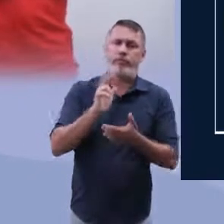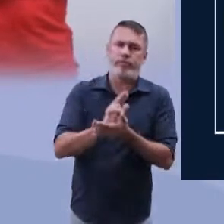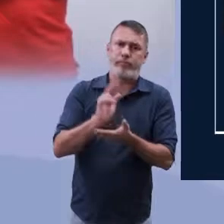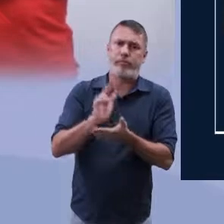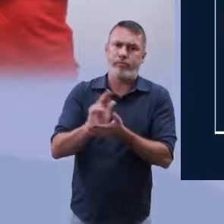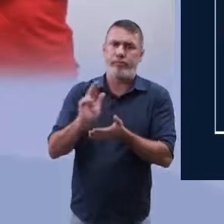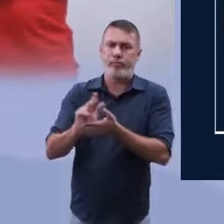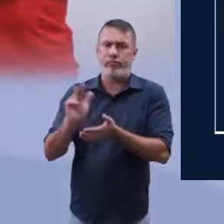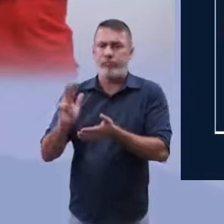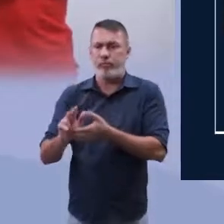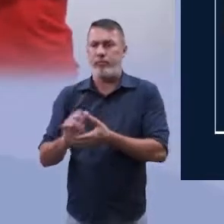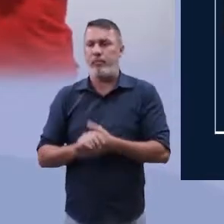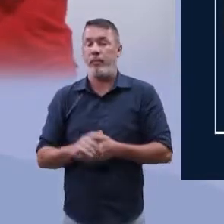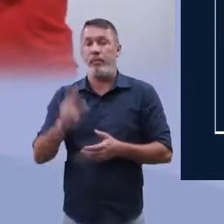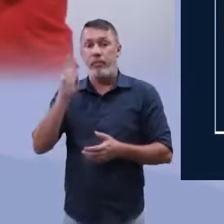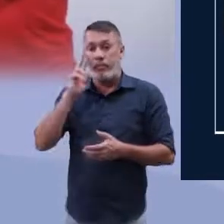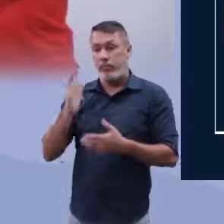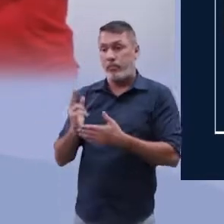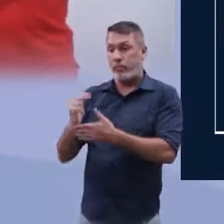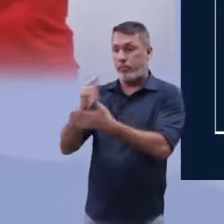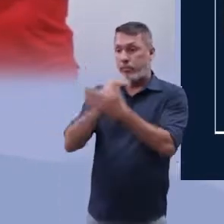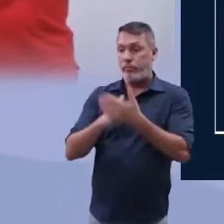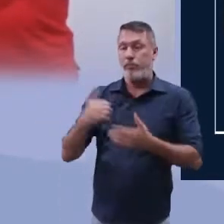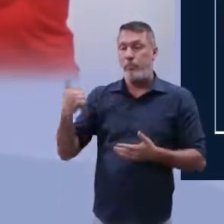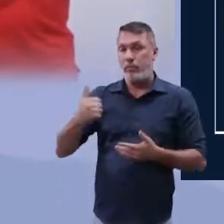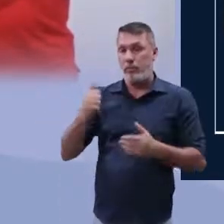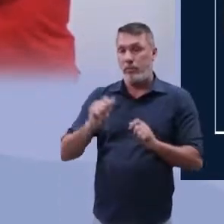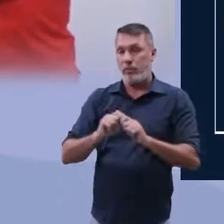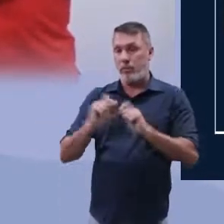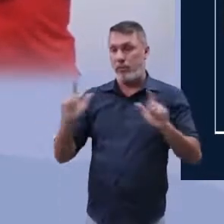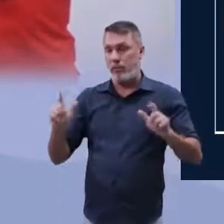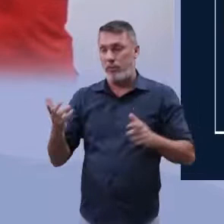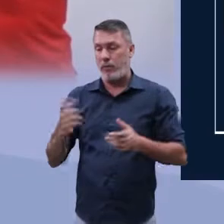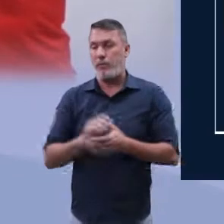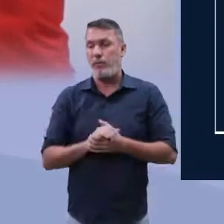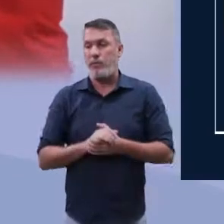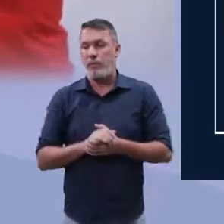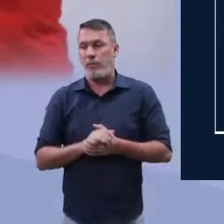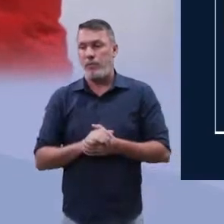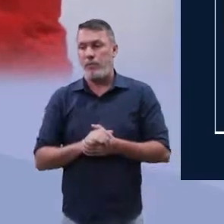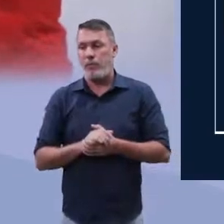vários ali. Vamos olhar o quadrinho primeiro. Então, assim, so Dad, what do I do when